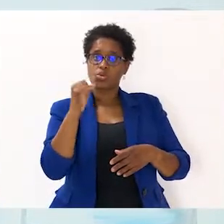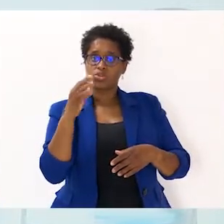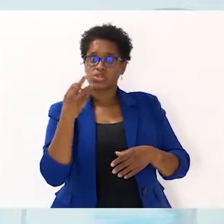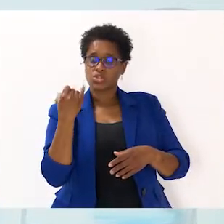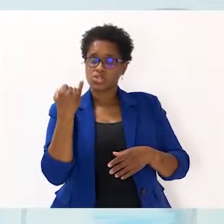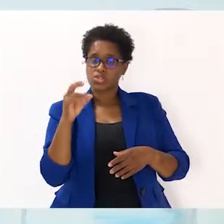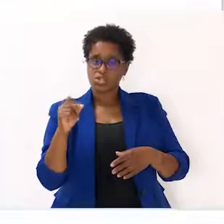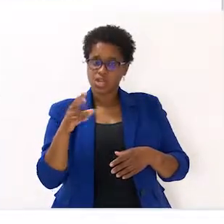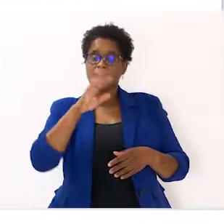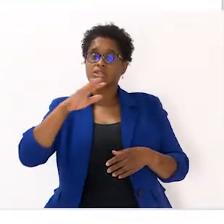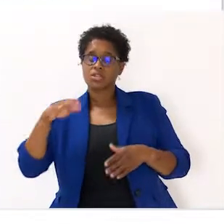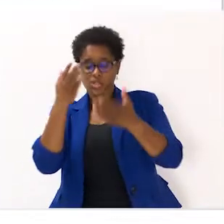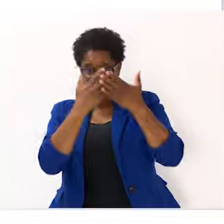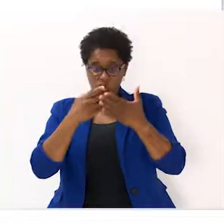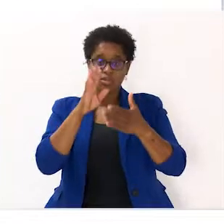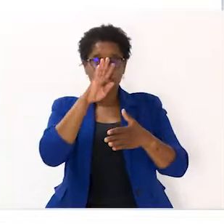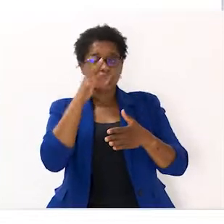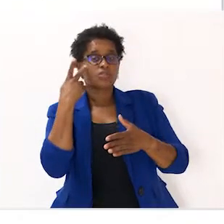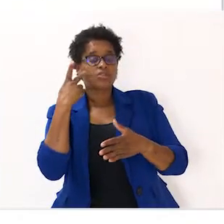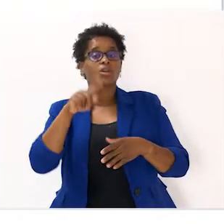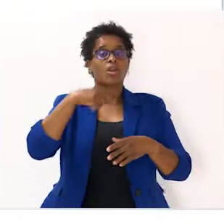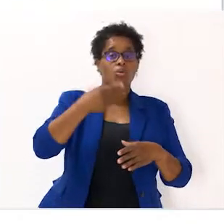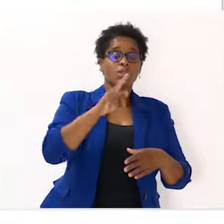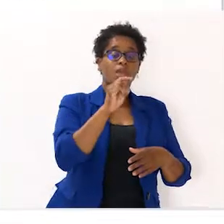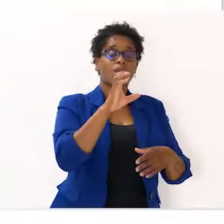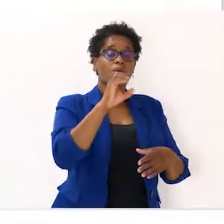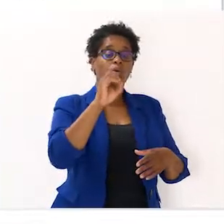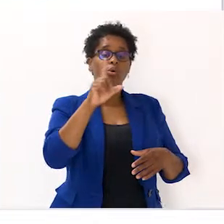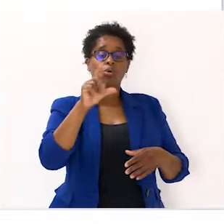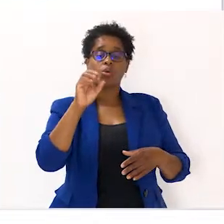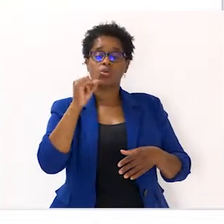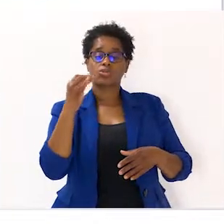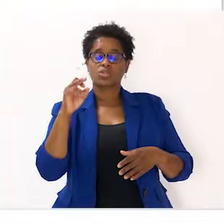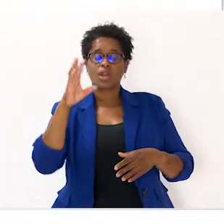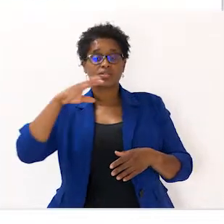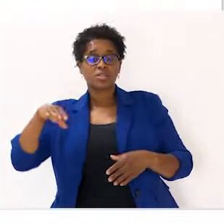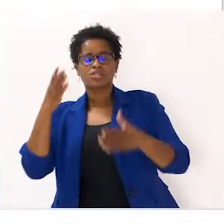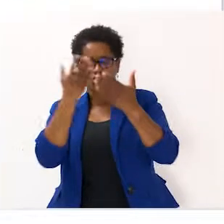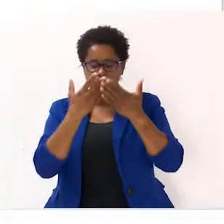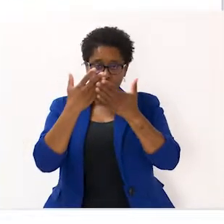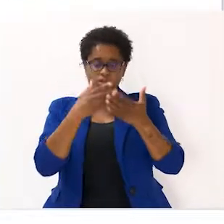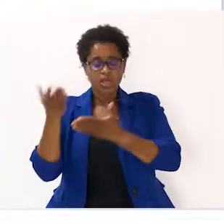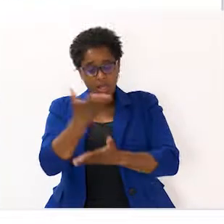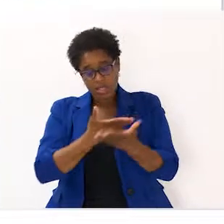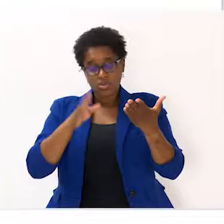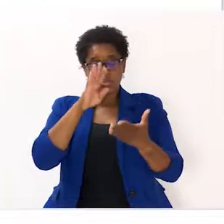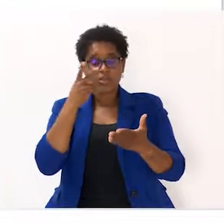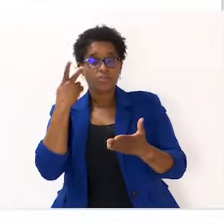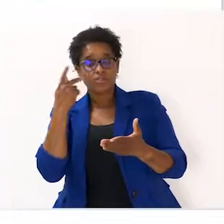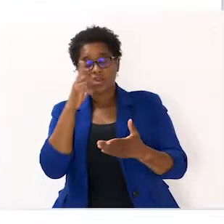outra é a ecologia, que é a ciência que estuda as relações dos seres vivos entre si e com o